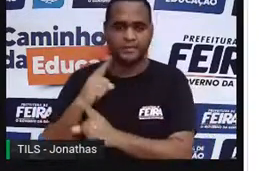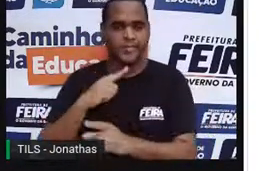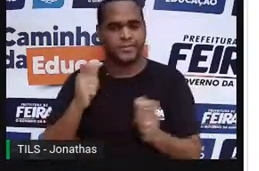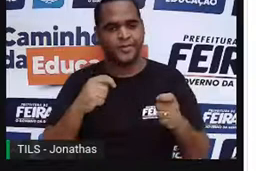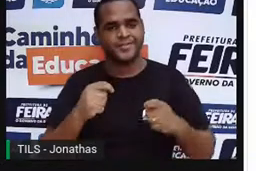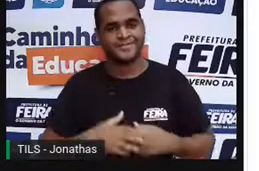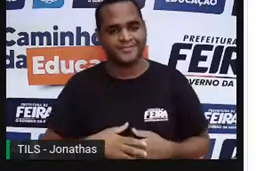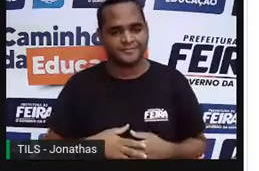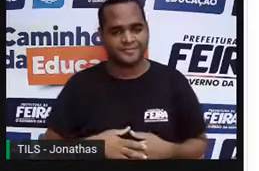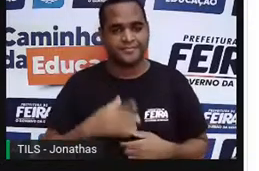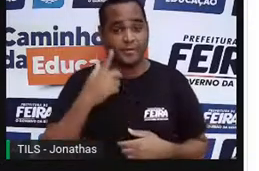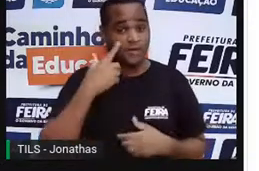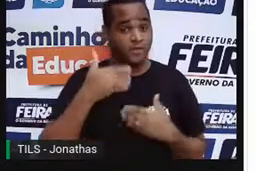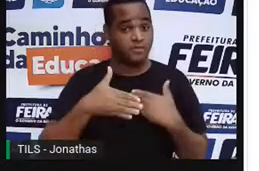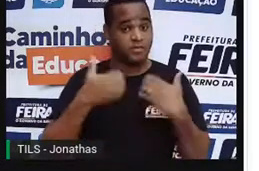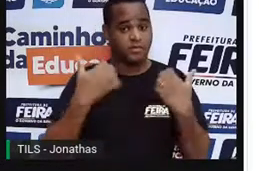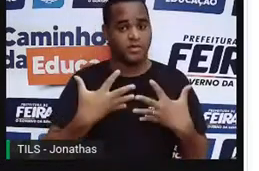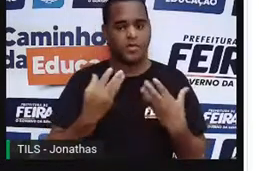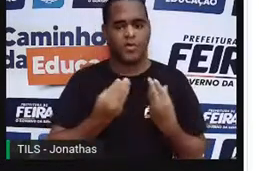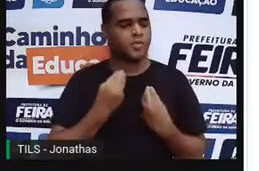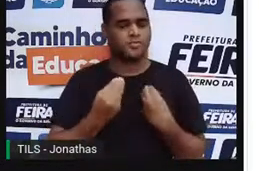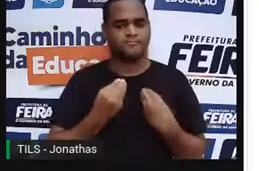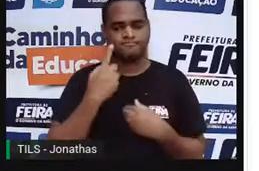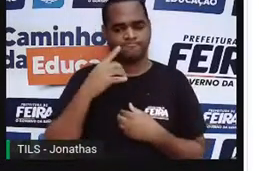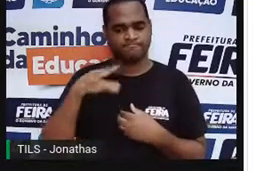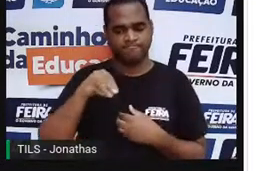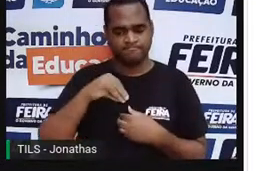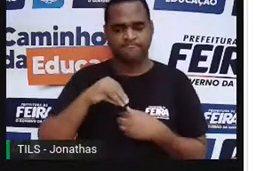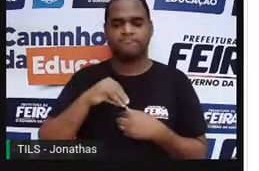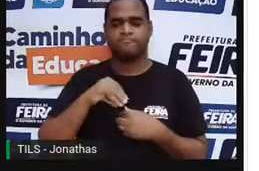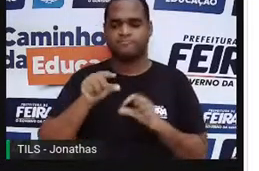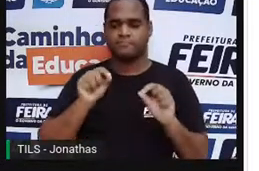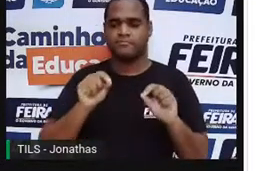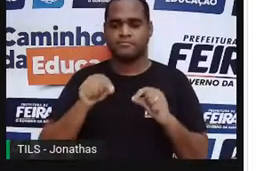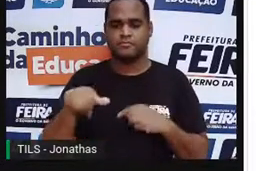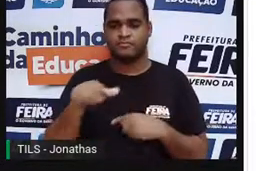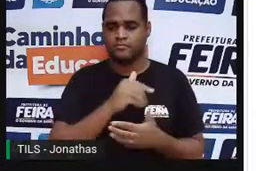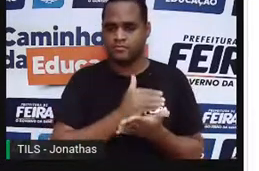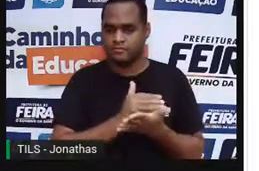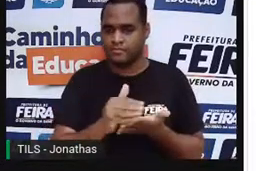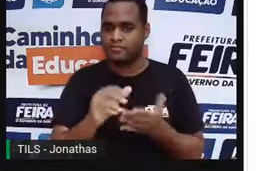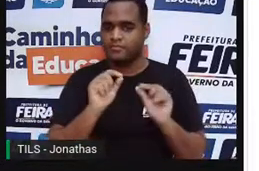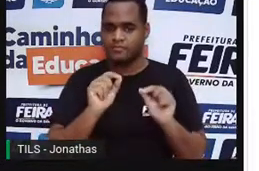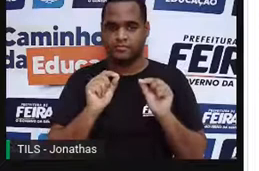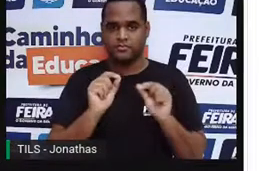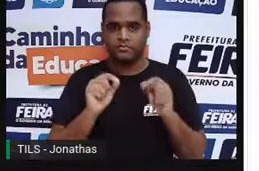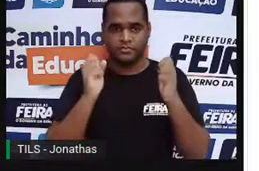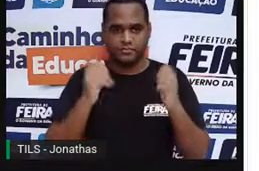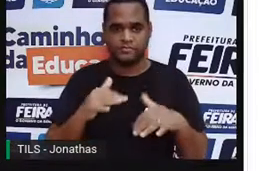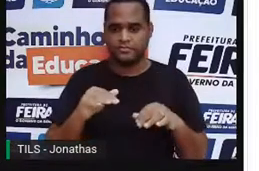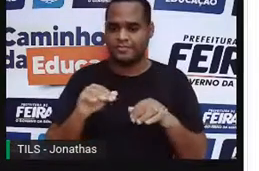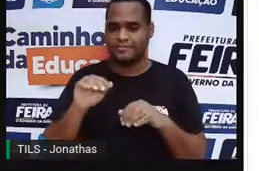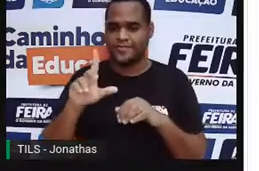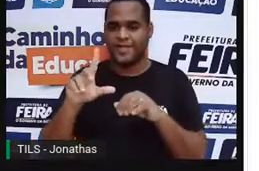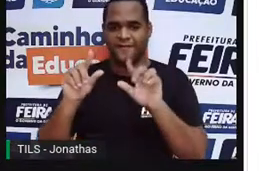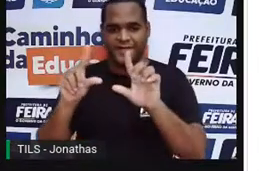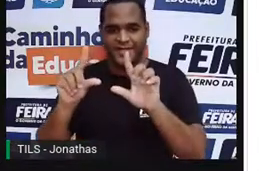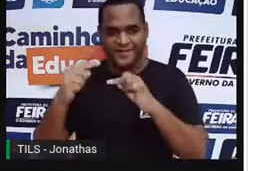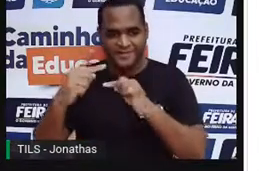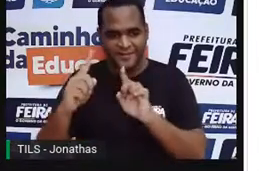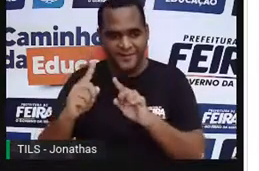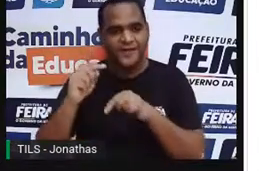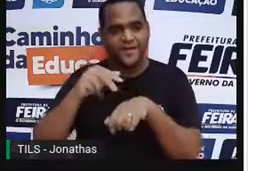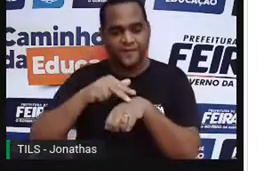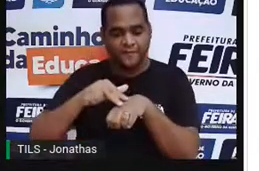então vamos fazer assim ó vamos pegar aqui e vamos começar a colocar plaquinhas